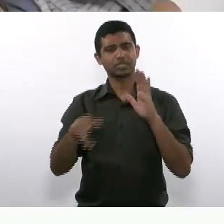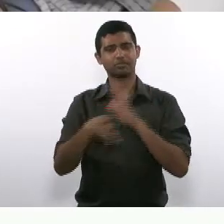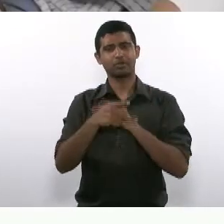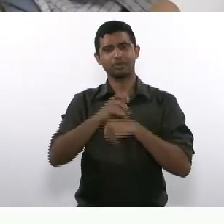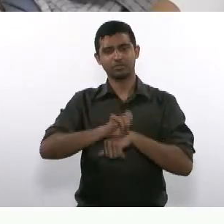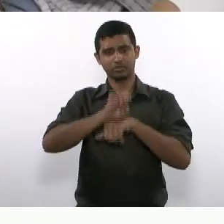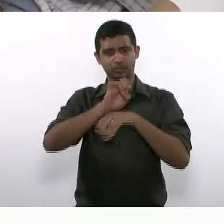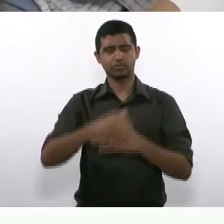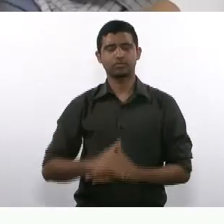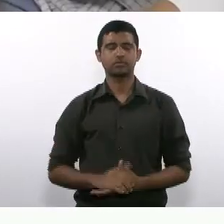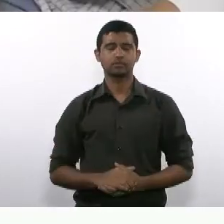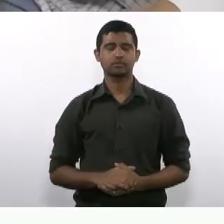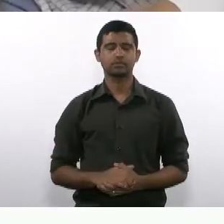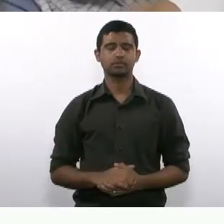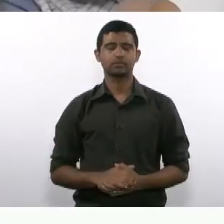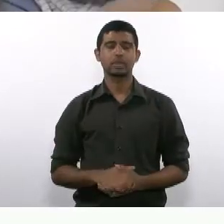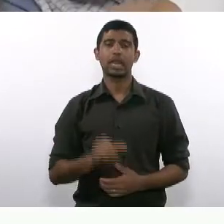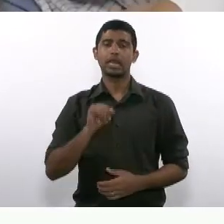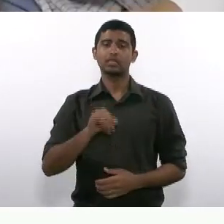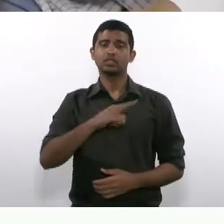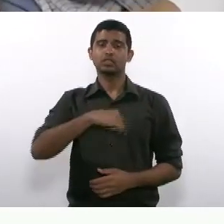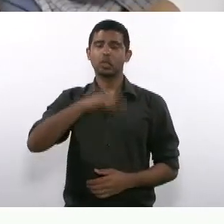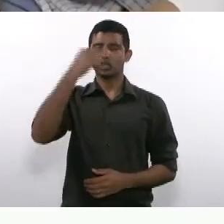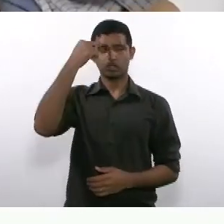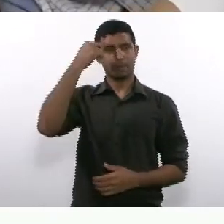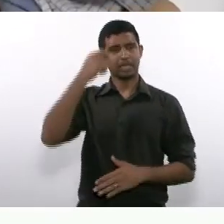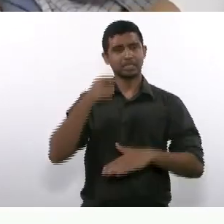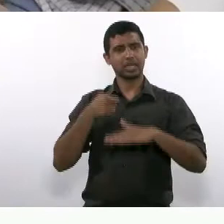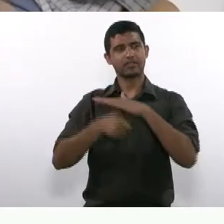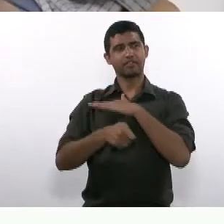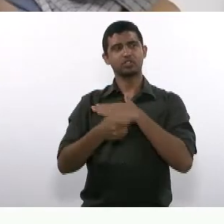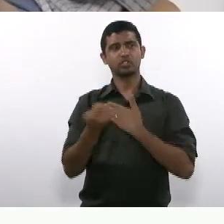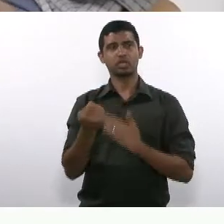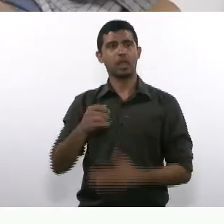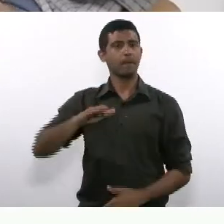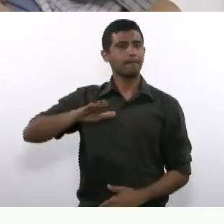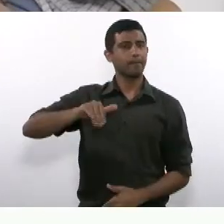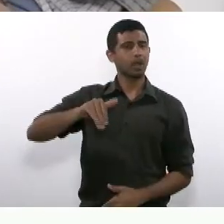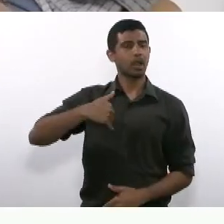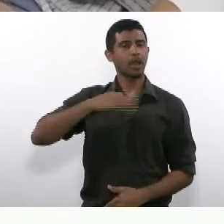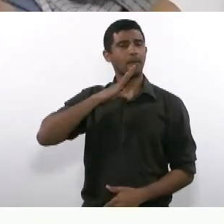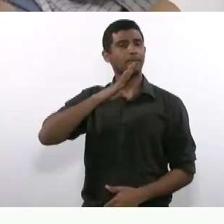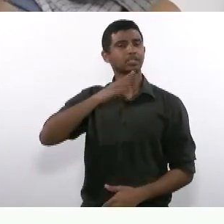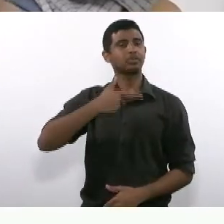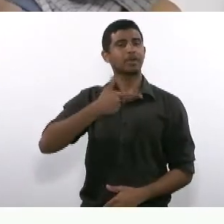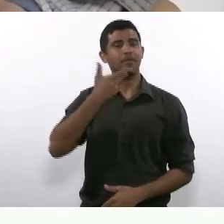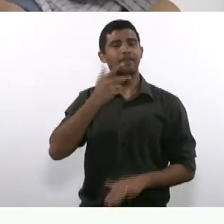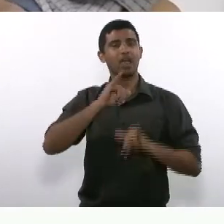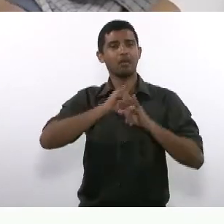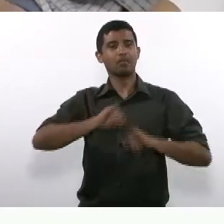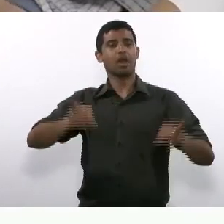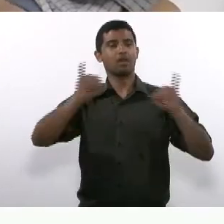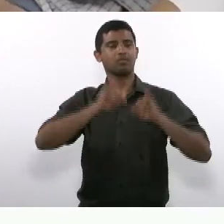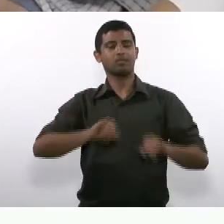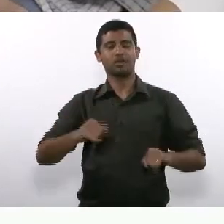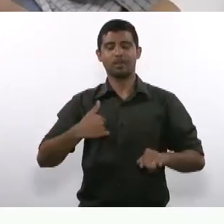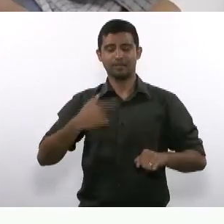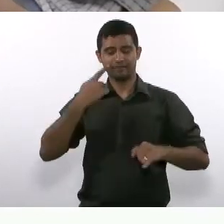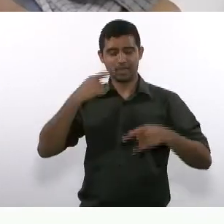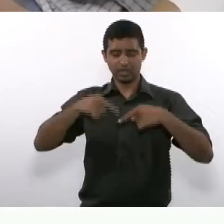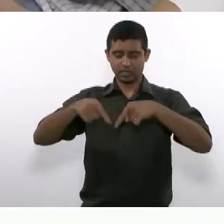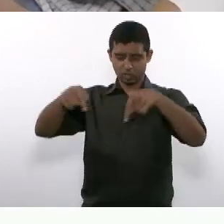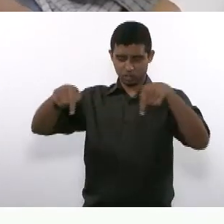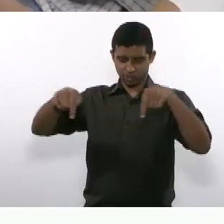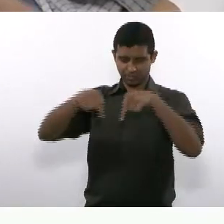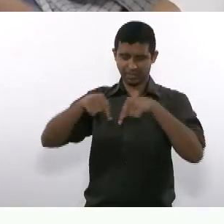gente, quando pensa em investir em promoção, especialmente no que tange a publicidade, né, compra de espaços, e